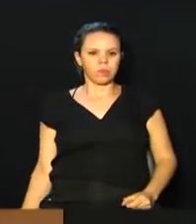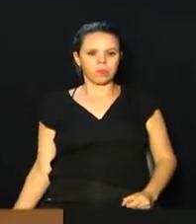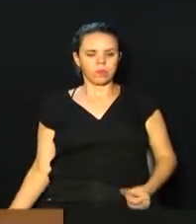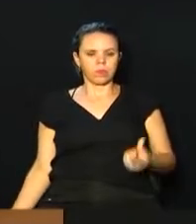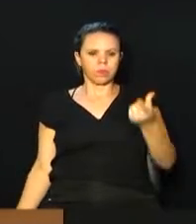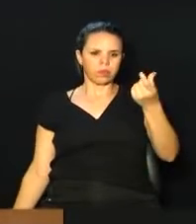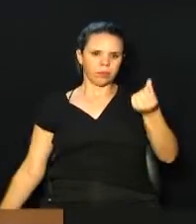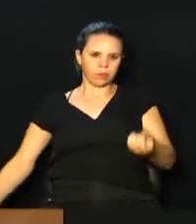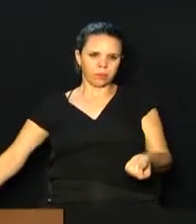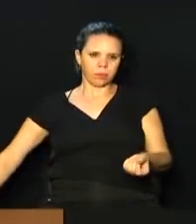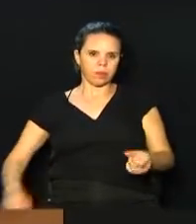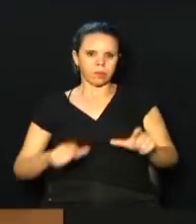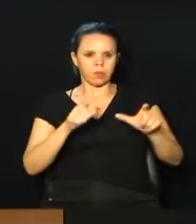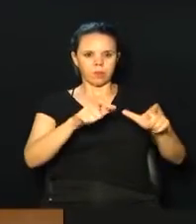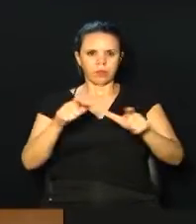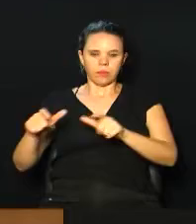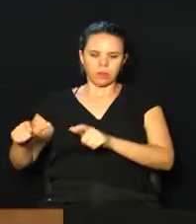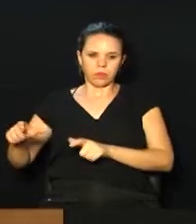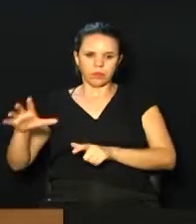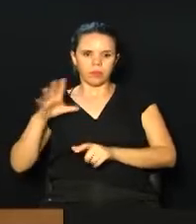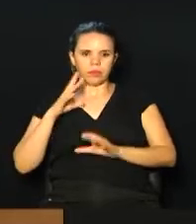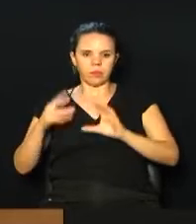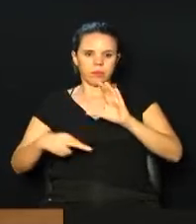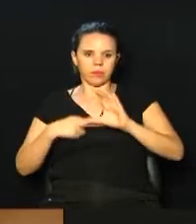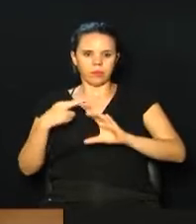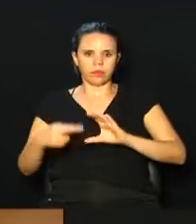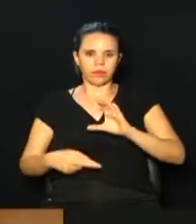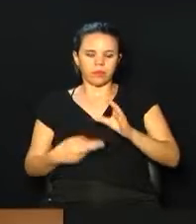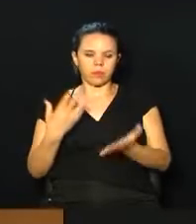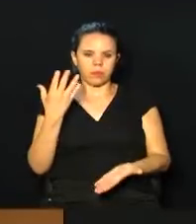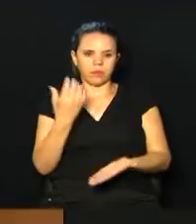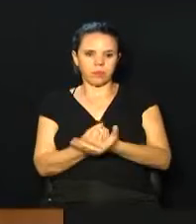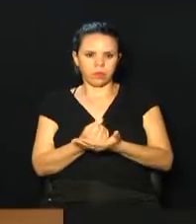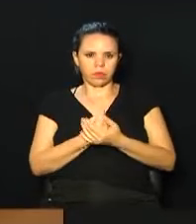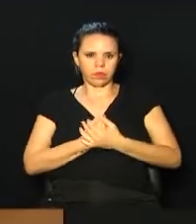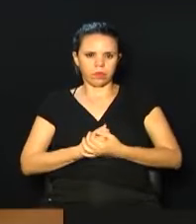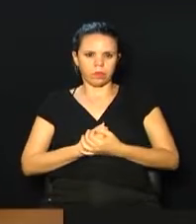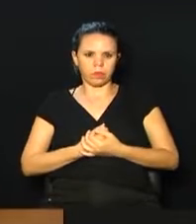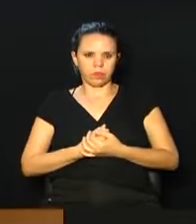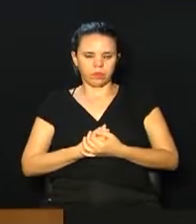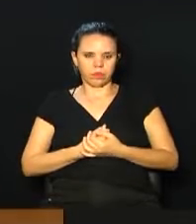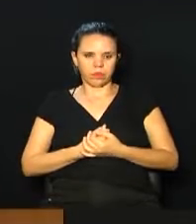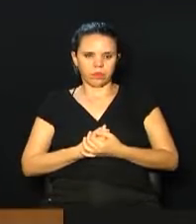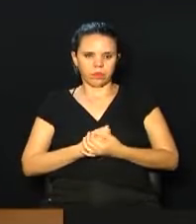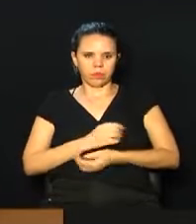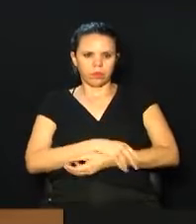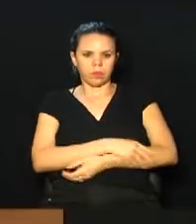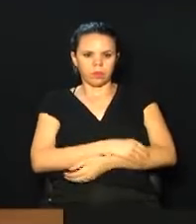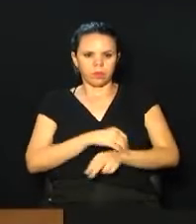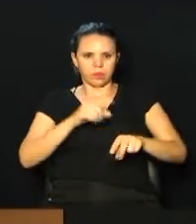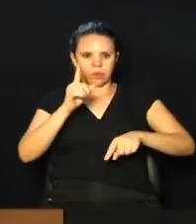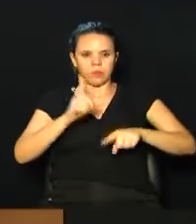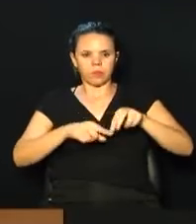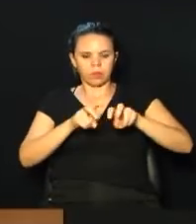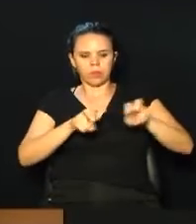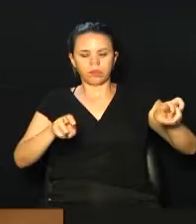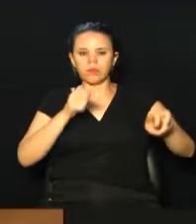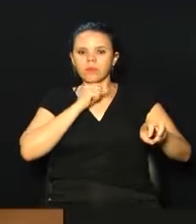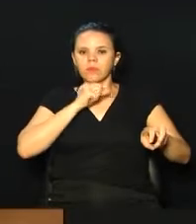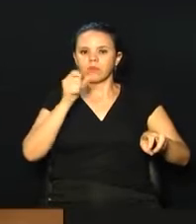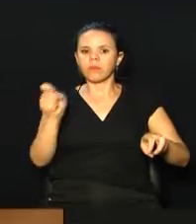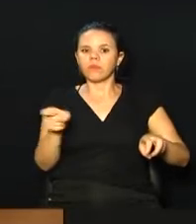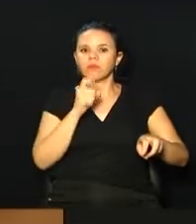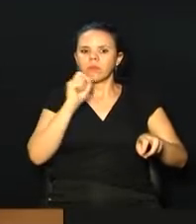16 ecopontos na cidade que recebem móveis velhos, geladeira, entre